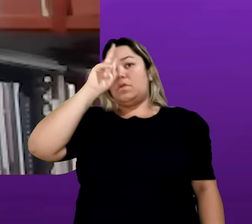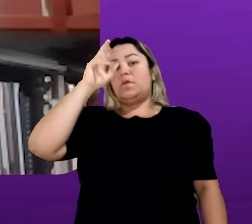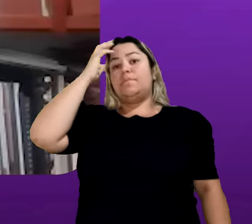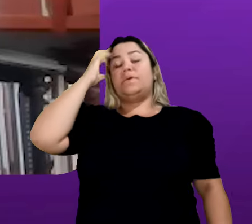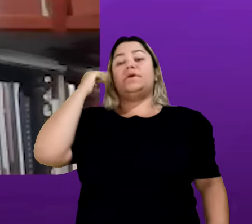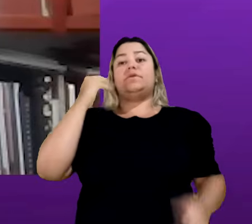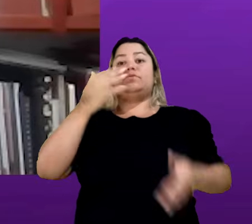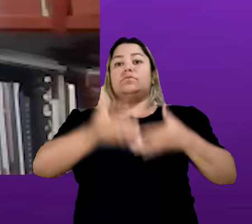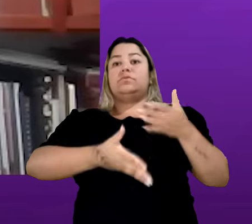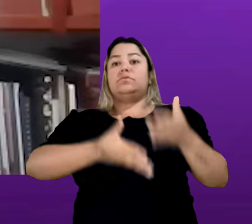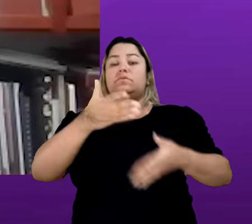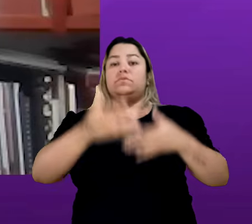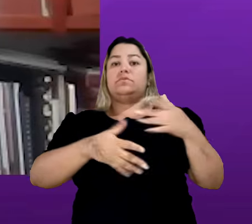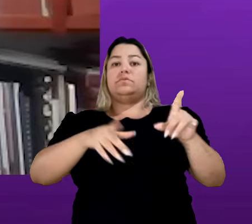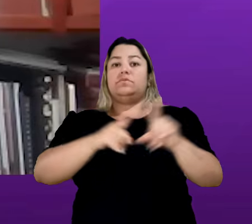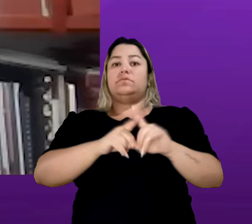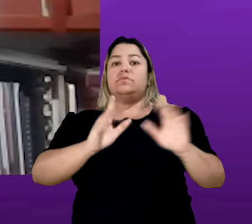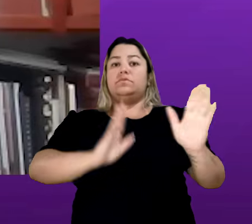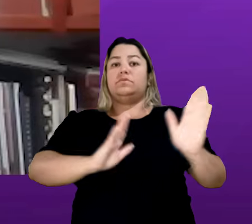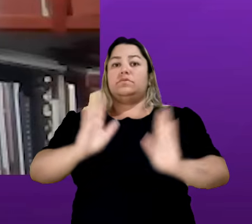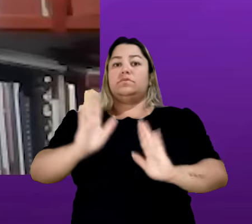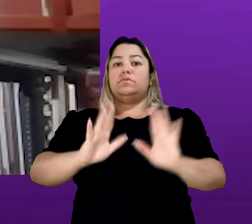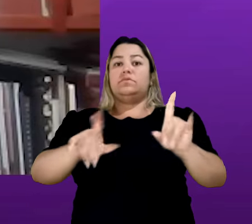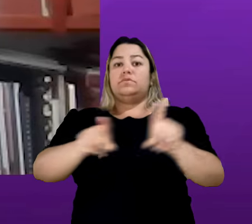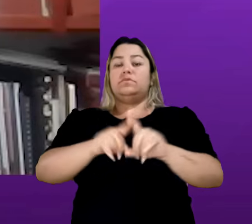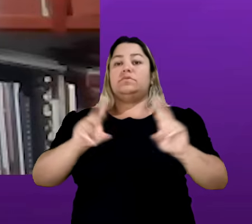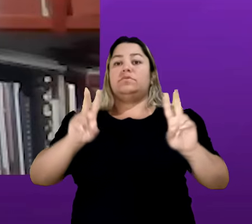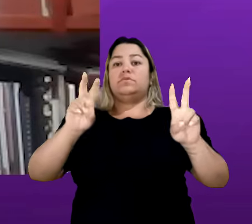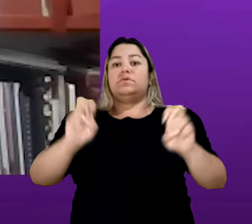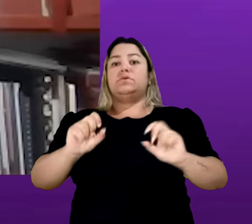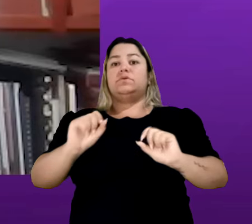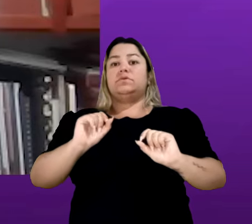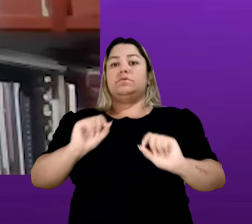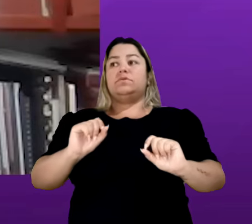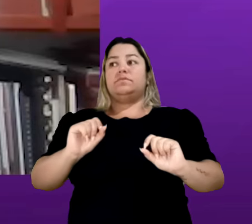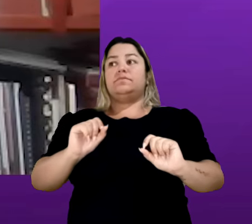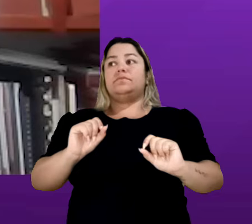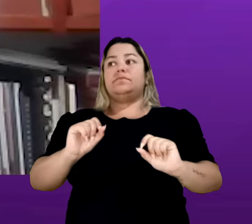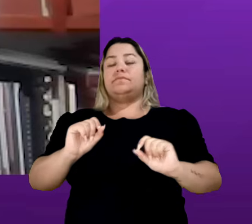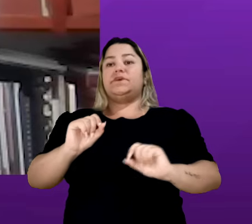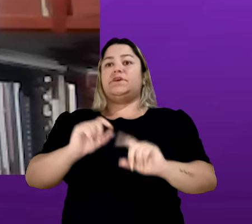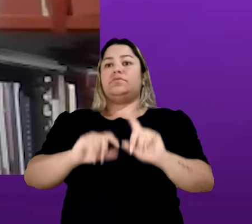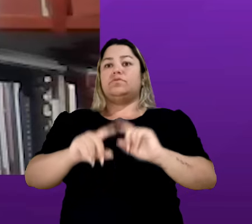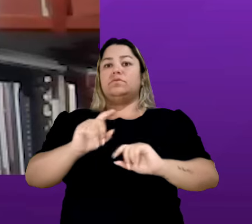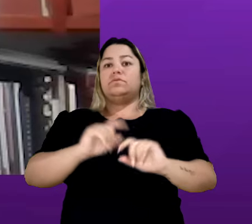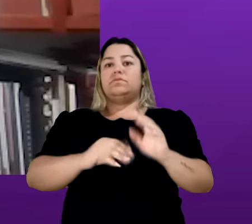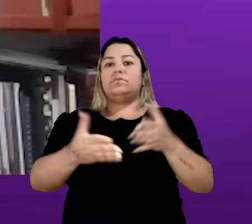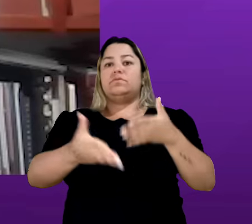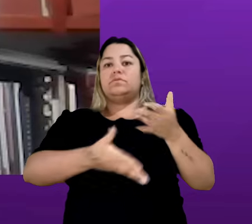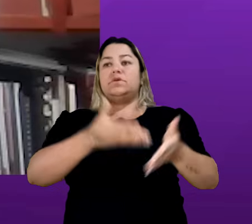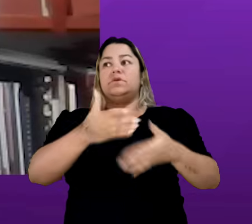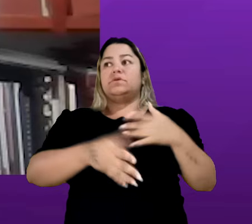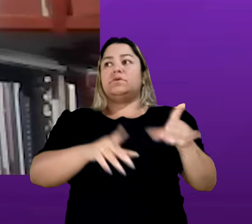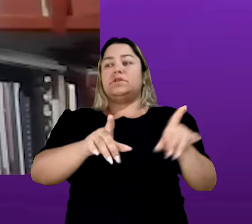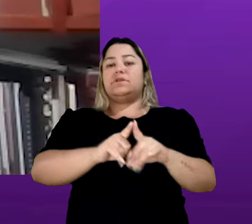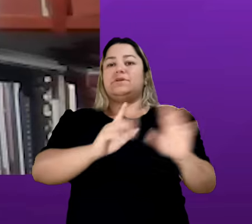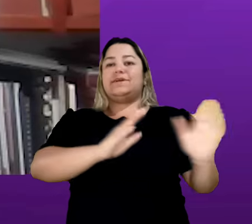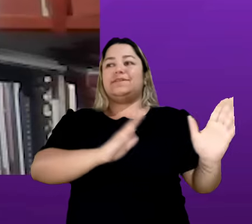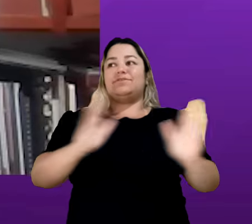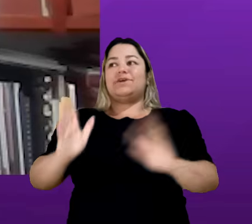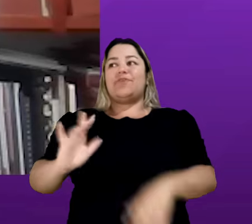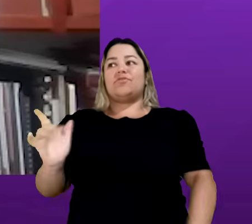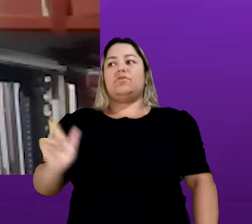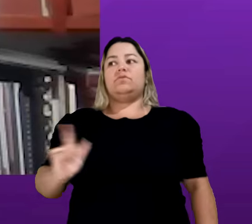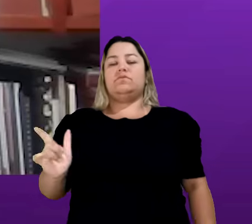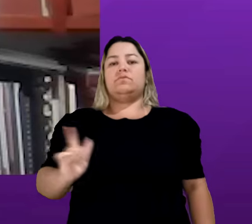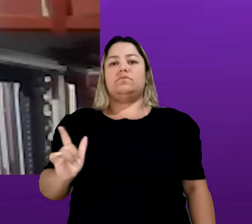da minha aproximação com esse tema, né? Já faz bastante tempo e quando eu estava na